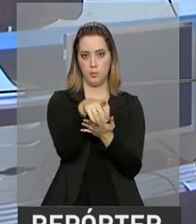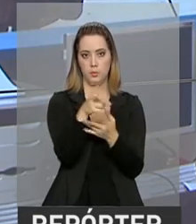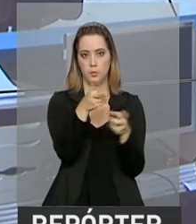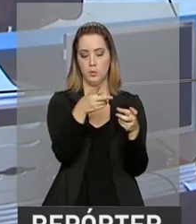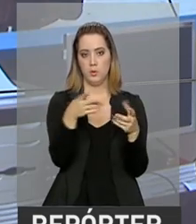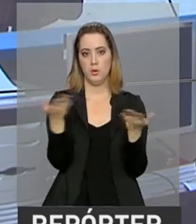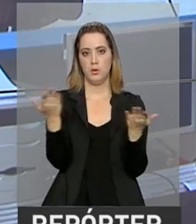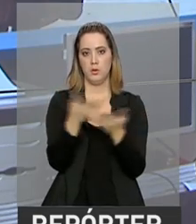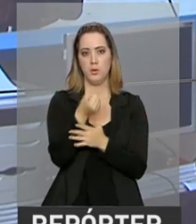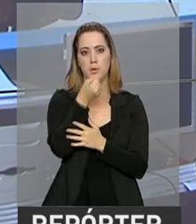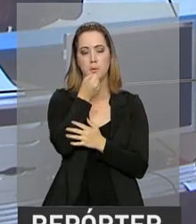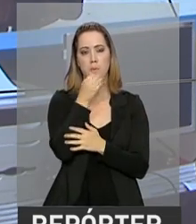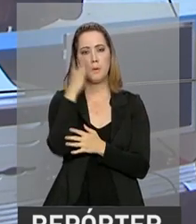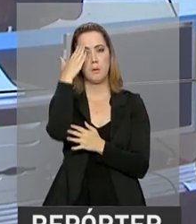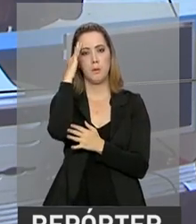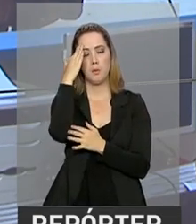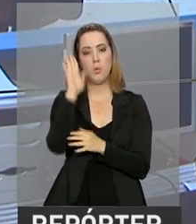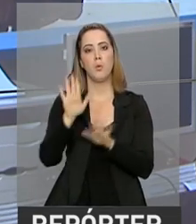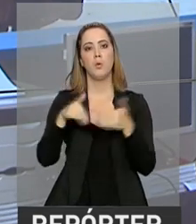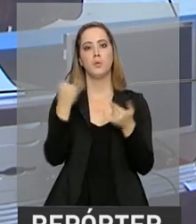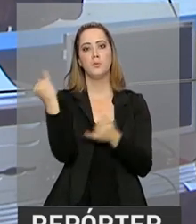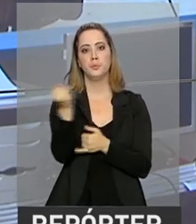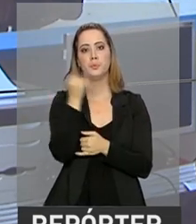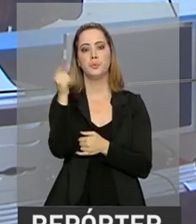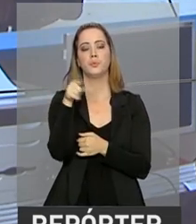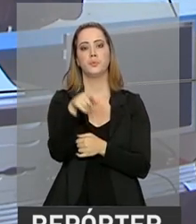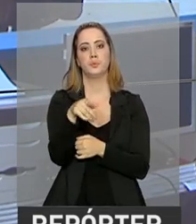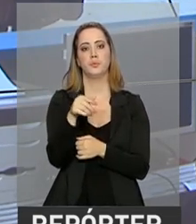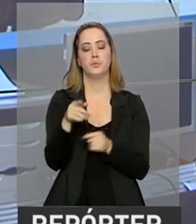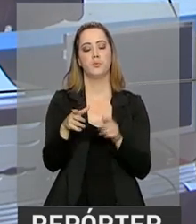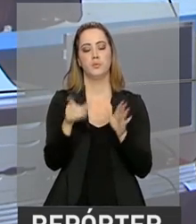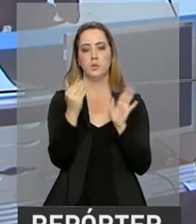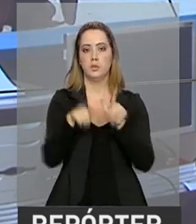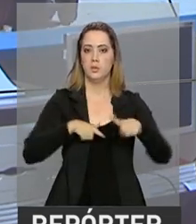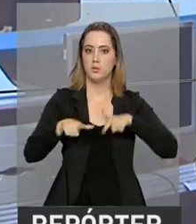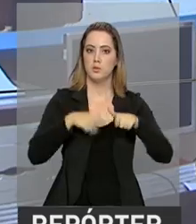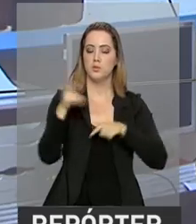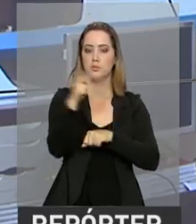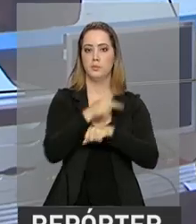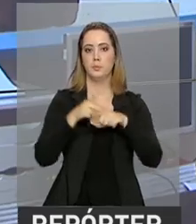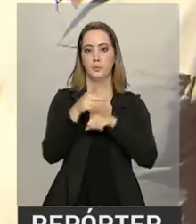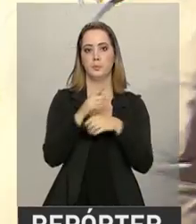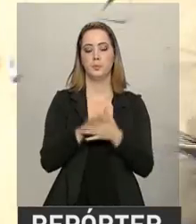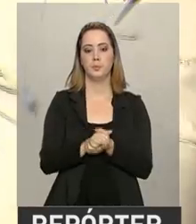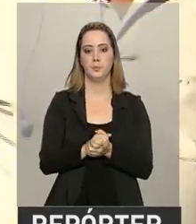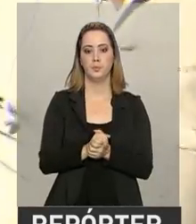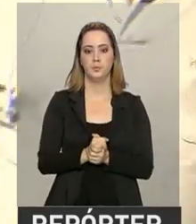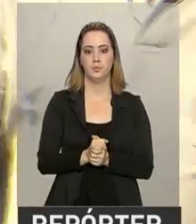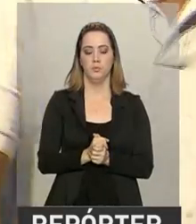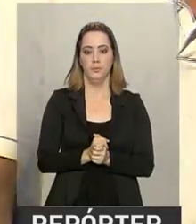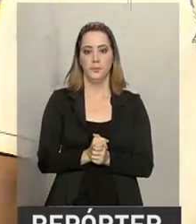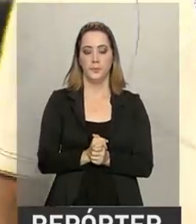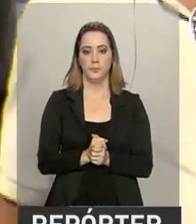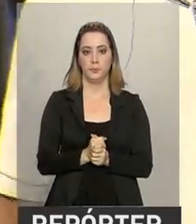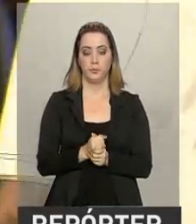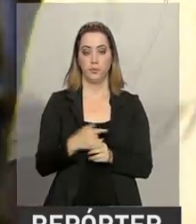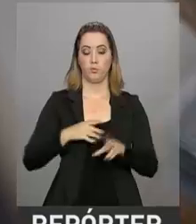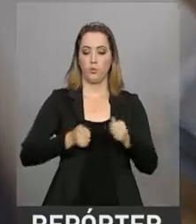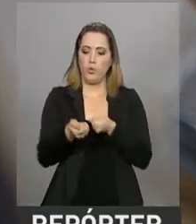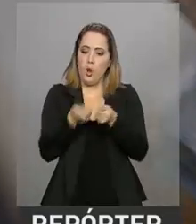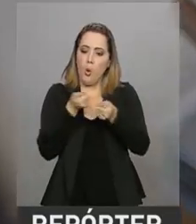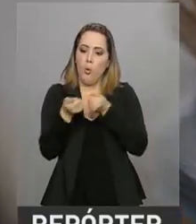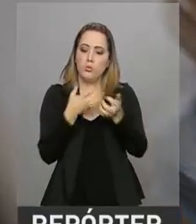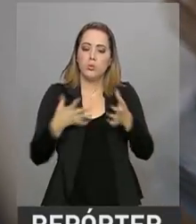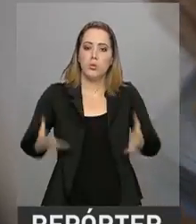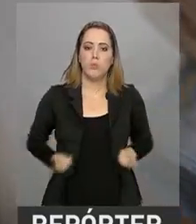reportagem de agora você vai entender qual a importância desta medida para o país controlar os